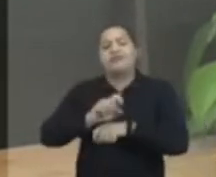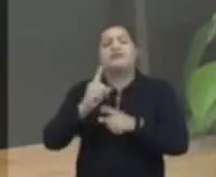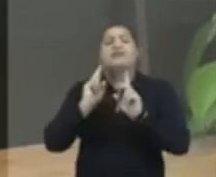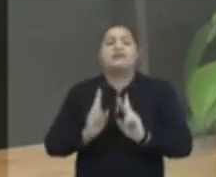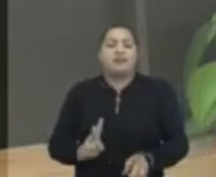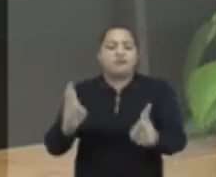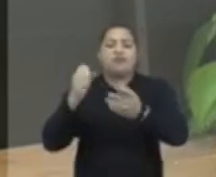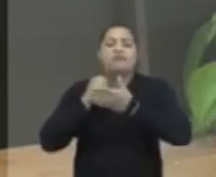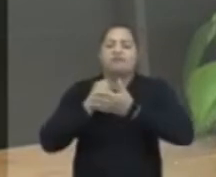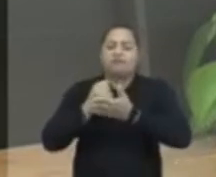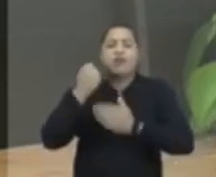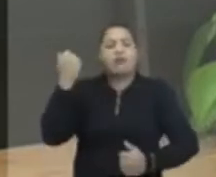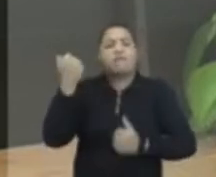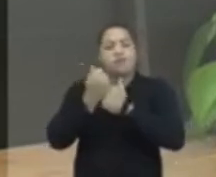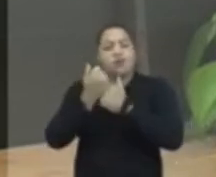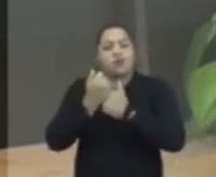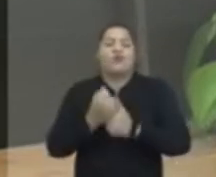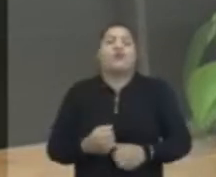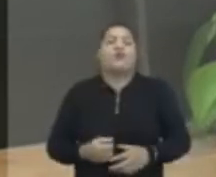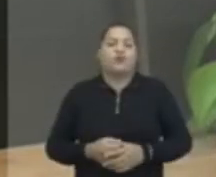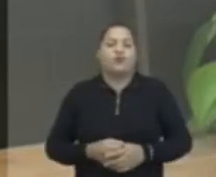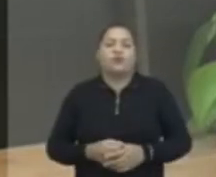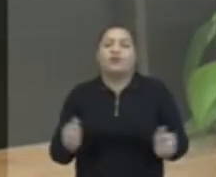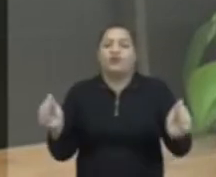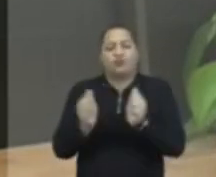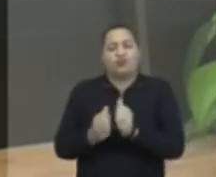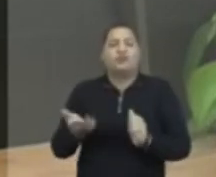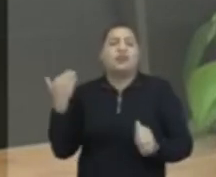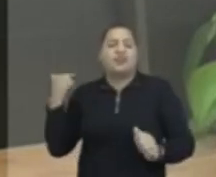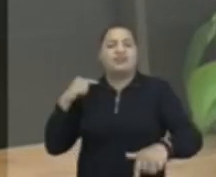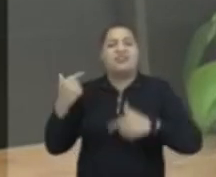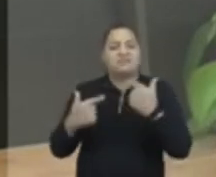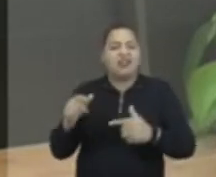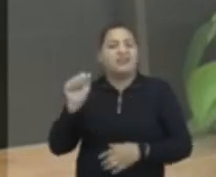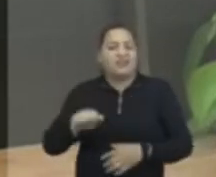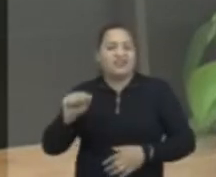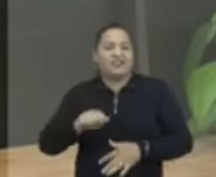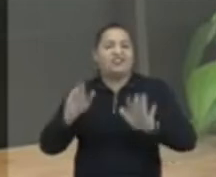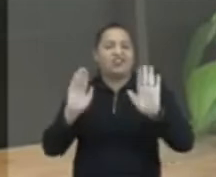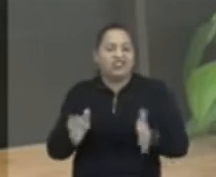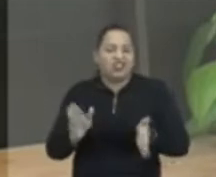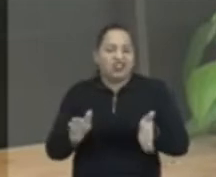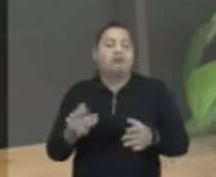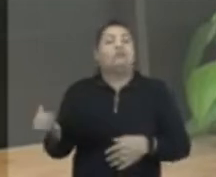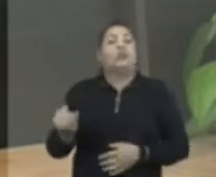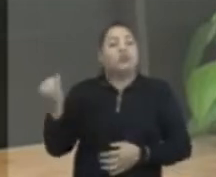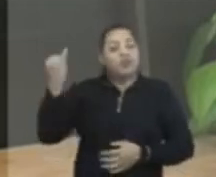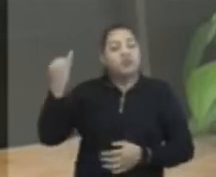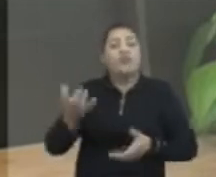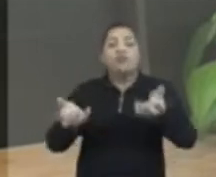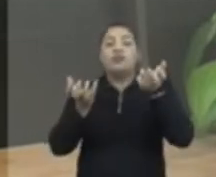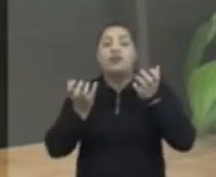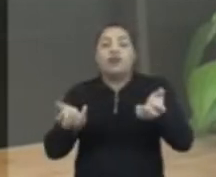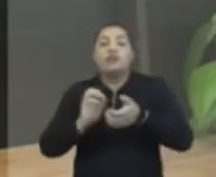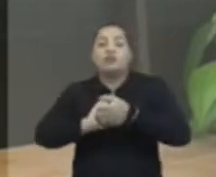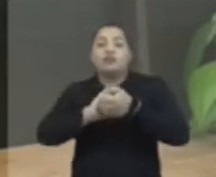Público e a NPR também, que a gente já trabalhamos juntos associativamente, e que é bastante importante. Queria também saudar